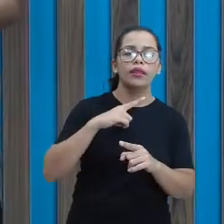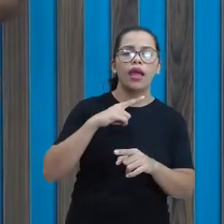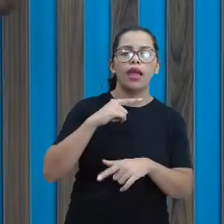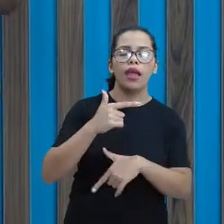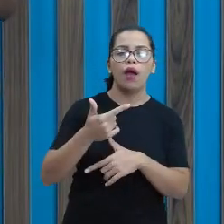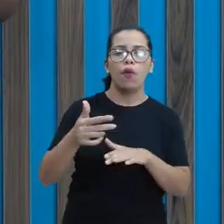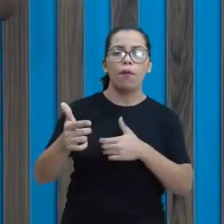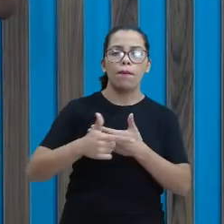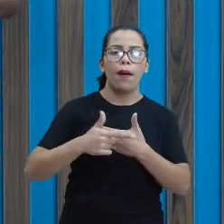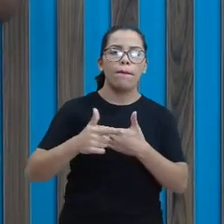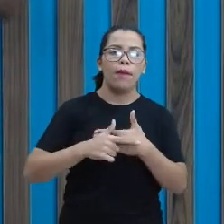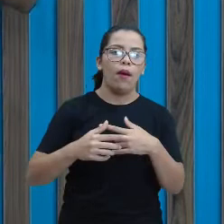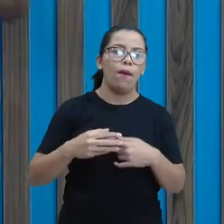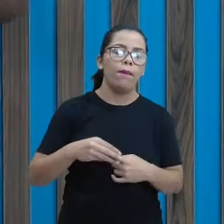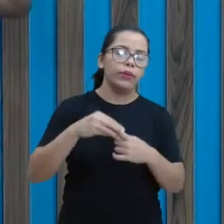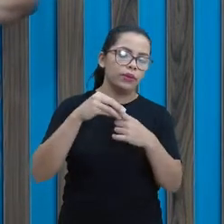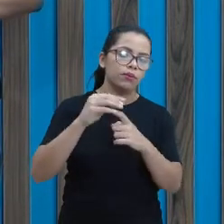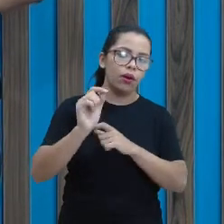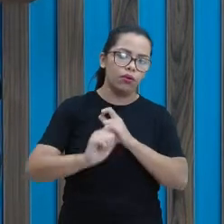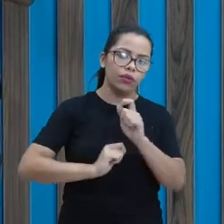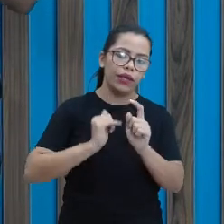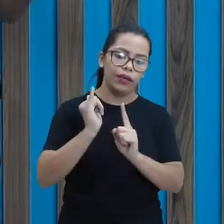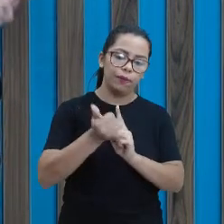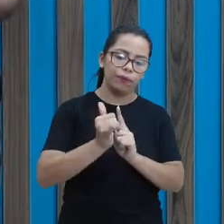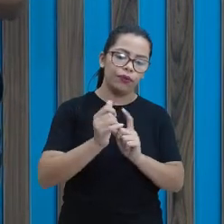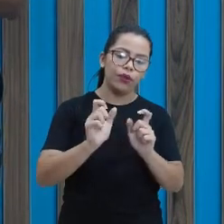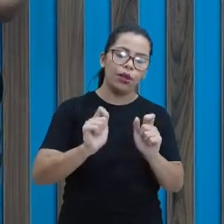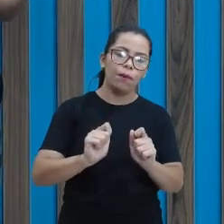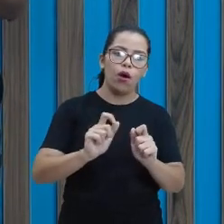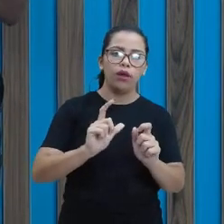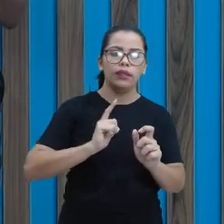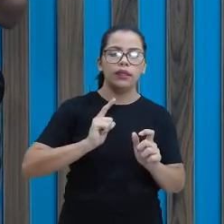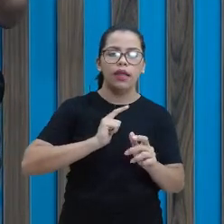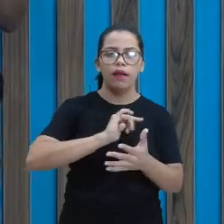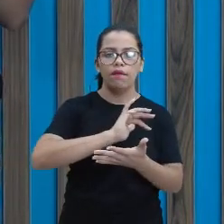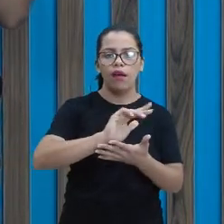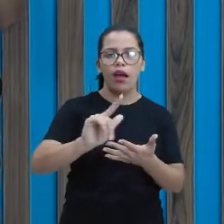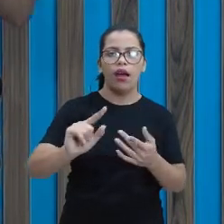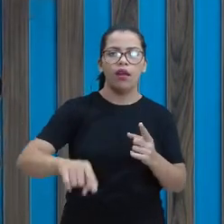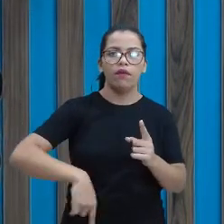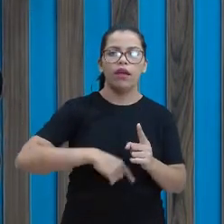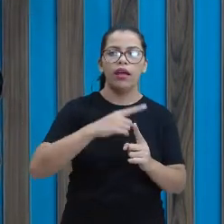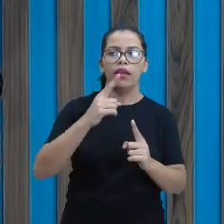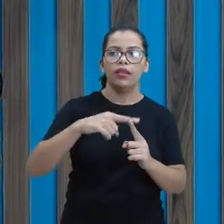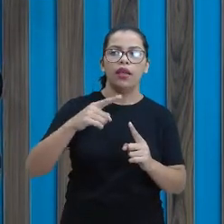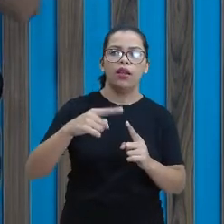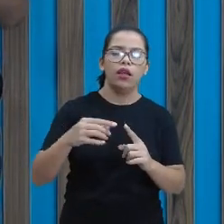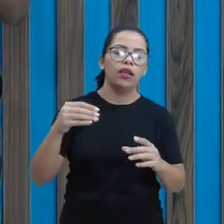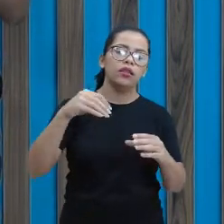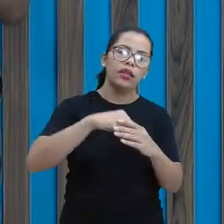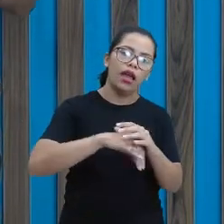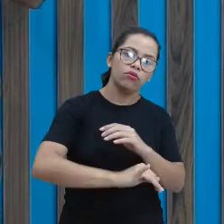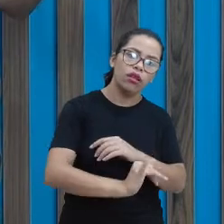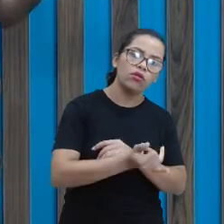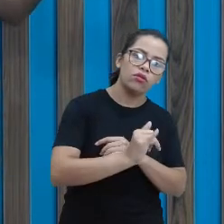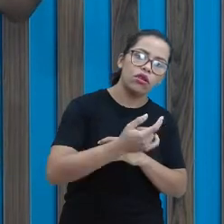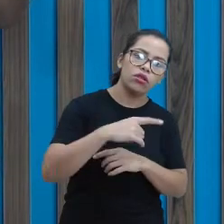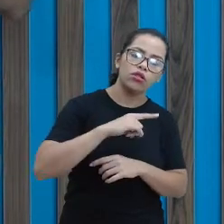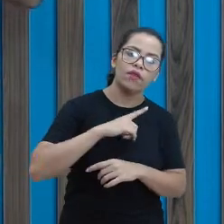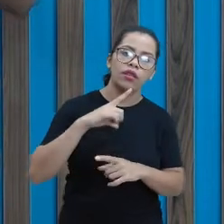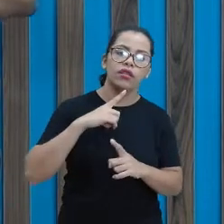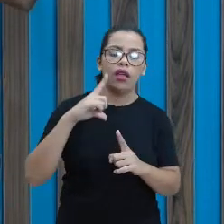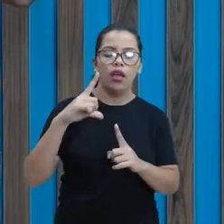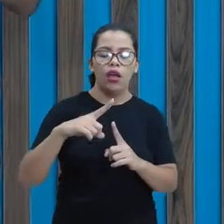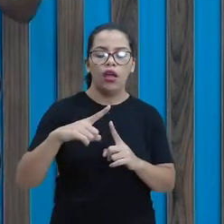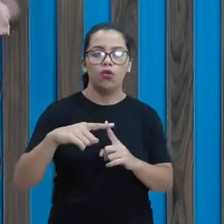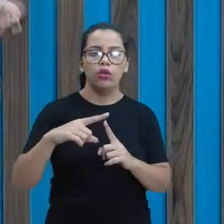a história. E ele pode se configurar de diversas maneiras. A gente vai ter o narrador que faz parte da história, a gente vai ter o